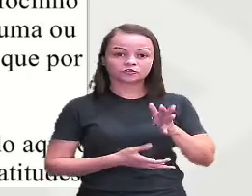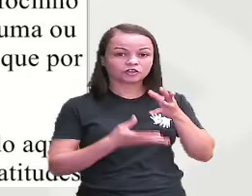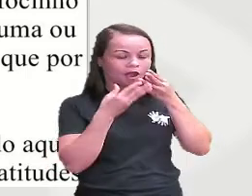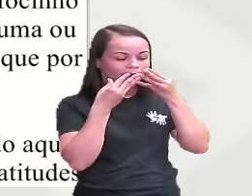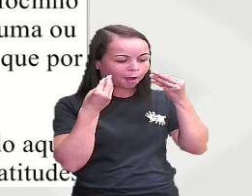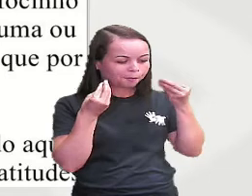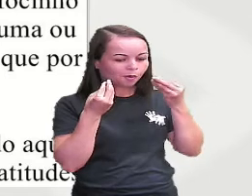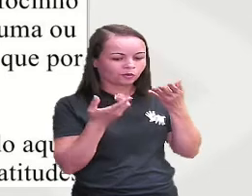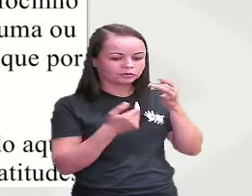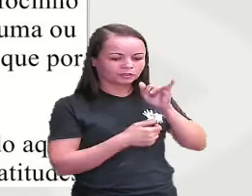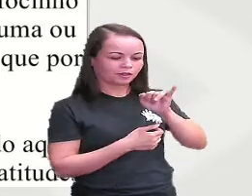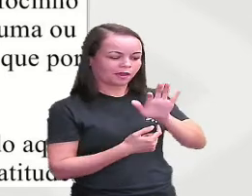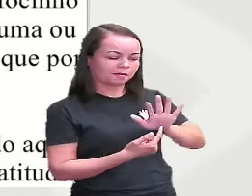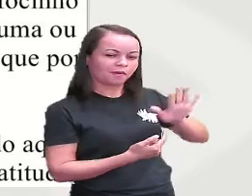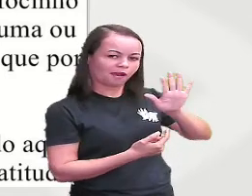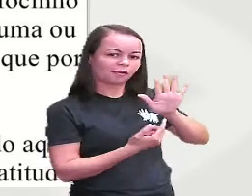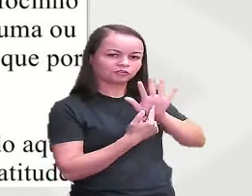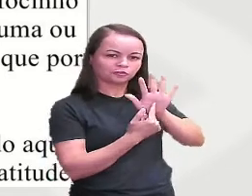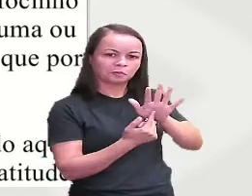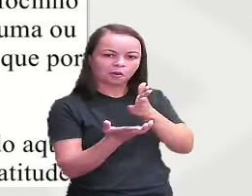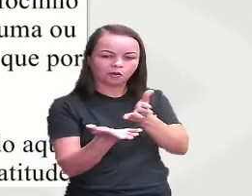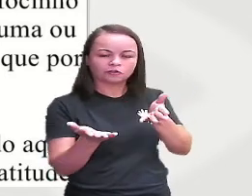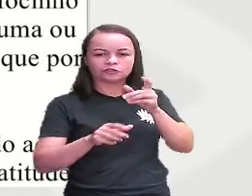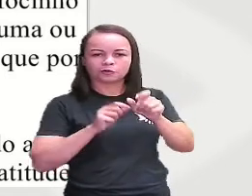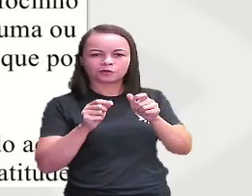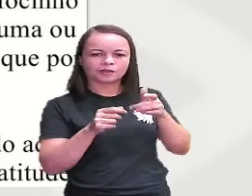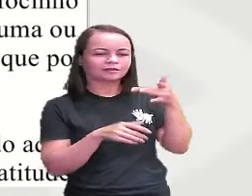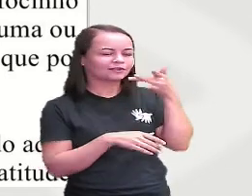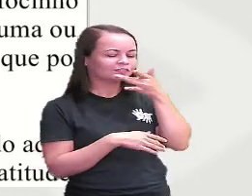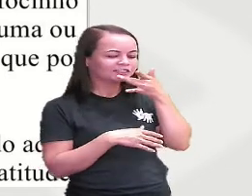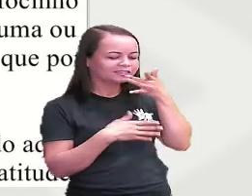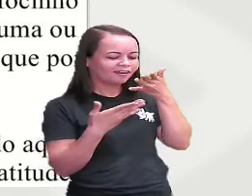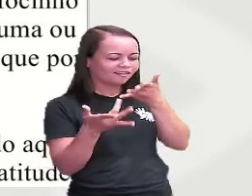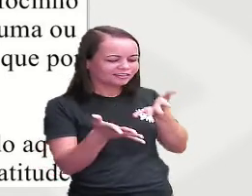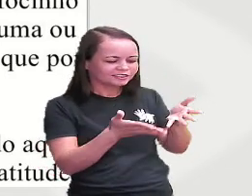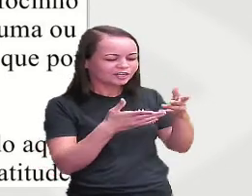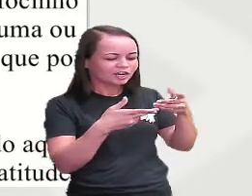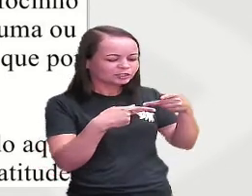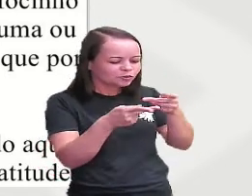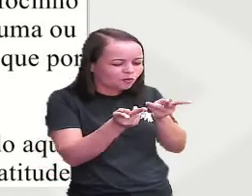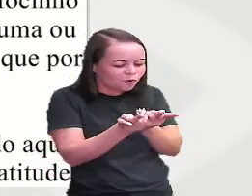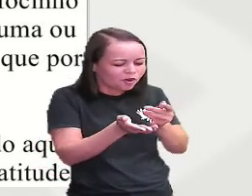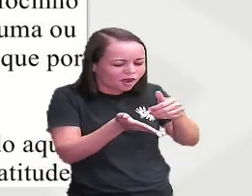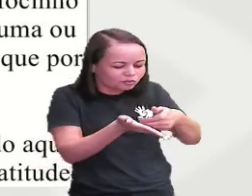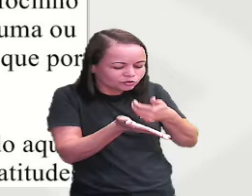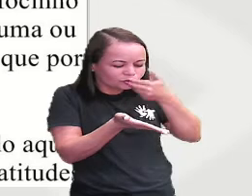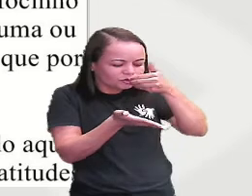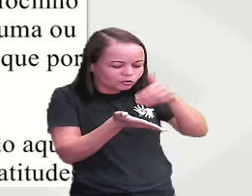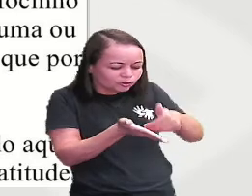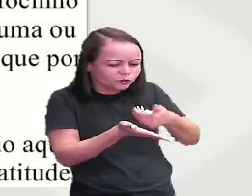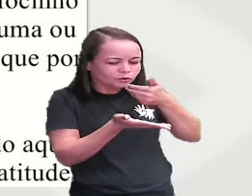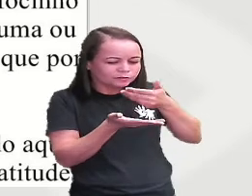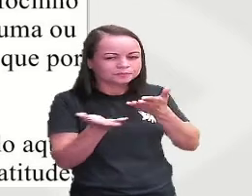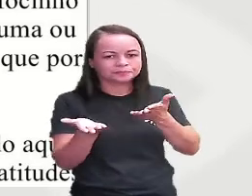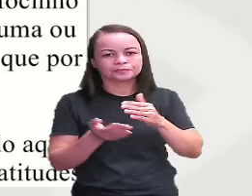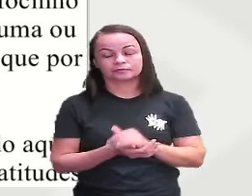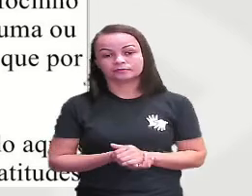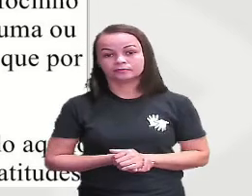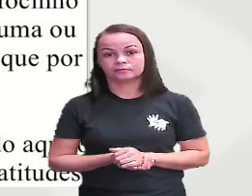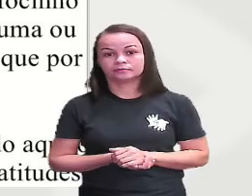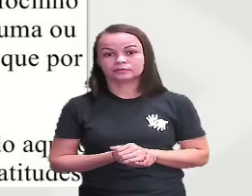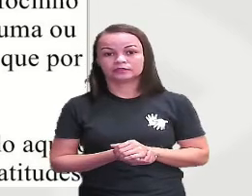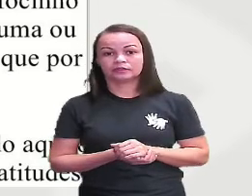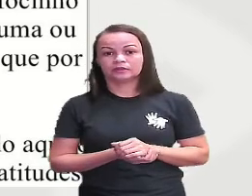raposa, olha, na imagem a gente observa que ela estava se deliciando com a sopa. Dias